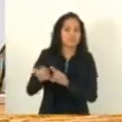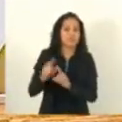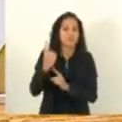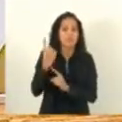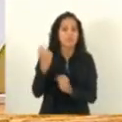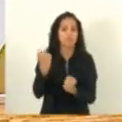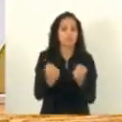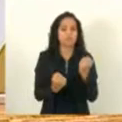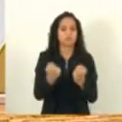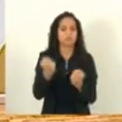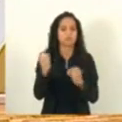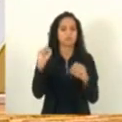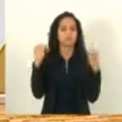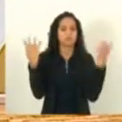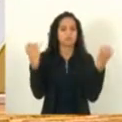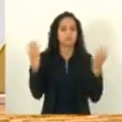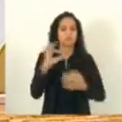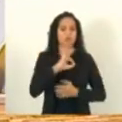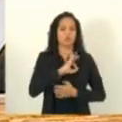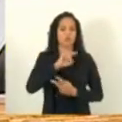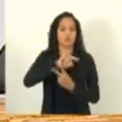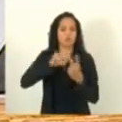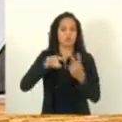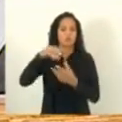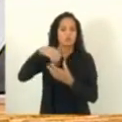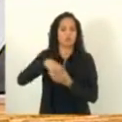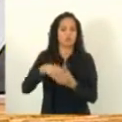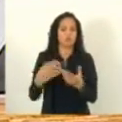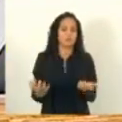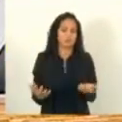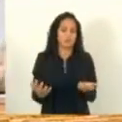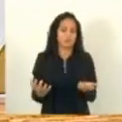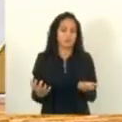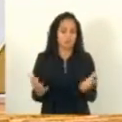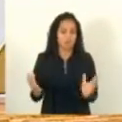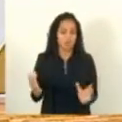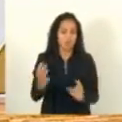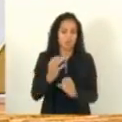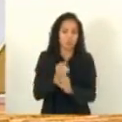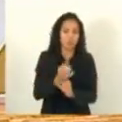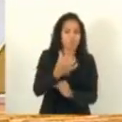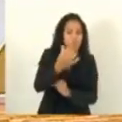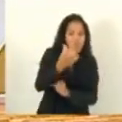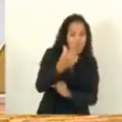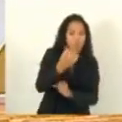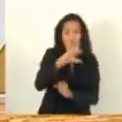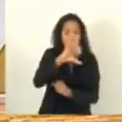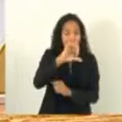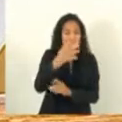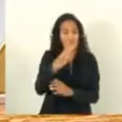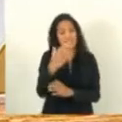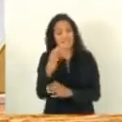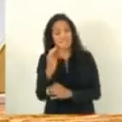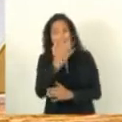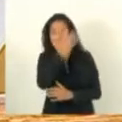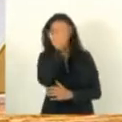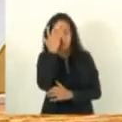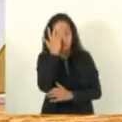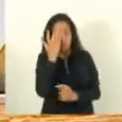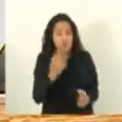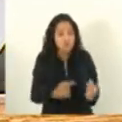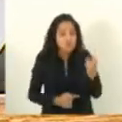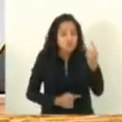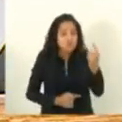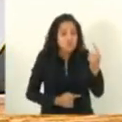viatura da PM com 2 servidores, ou seja, 9 a 10 servidores para levar um adolescente para tomar